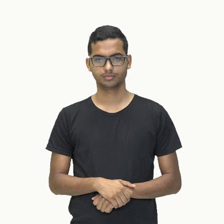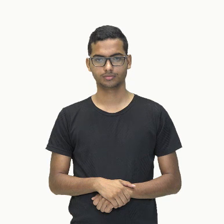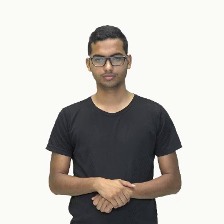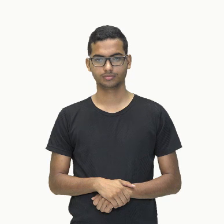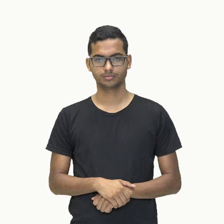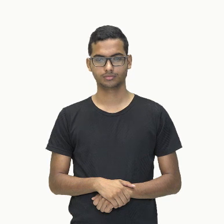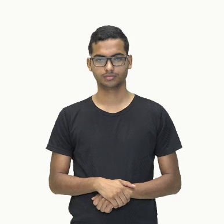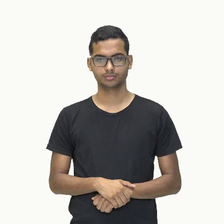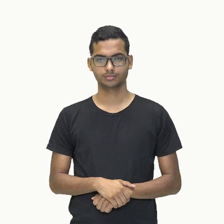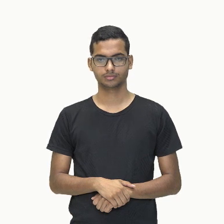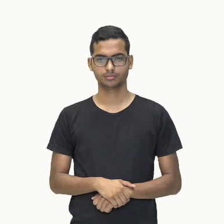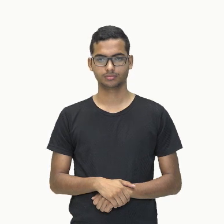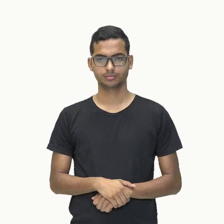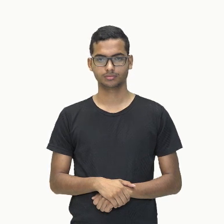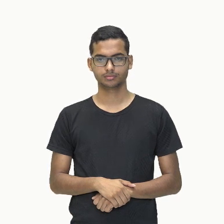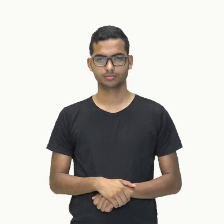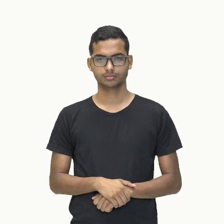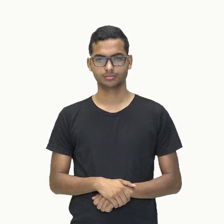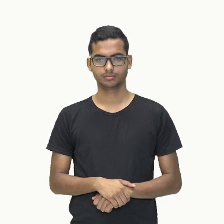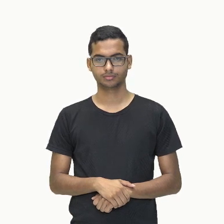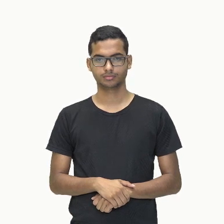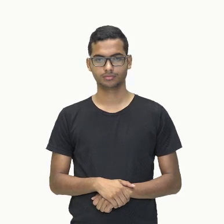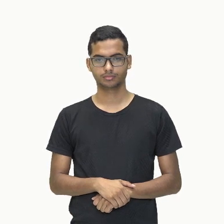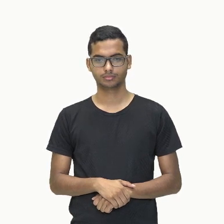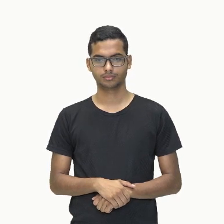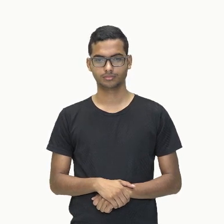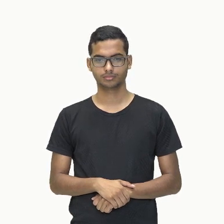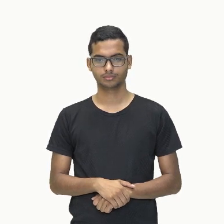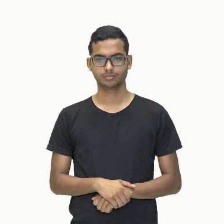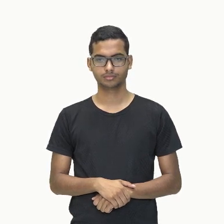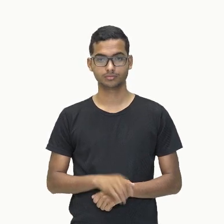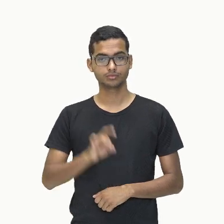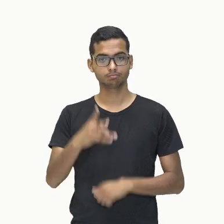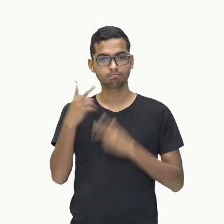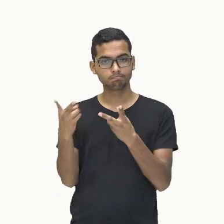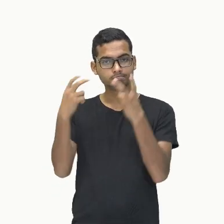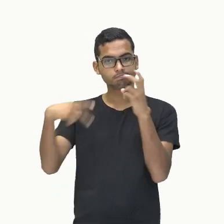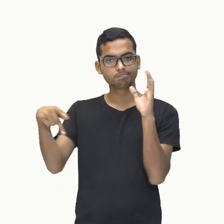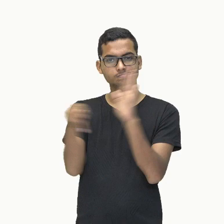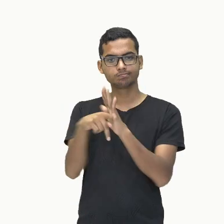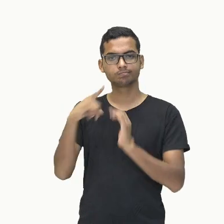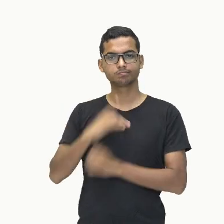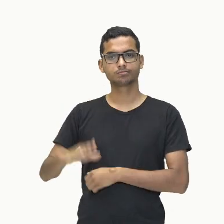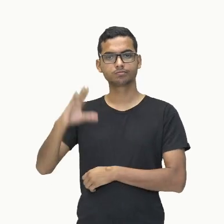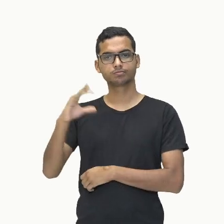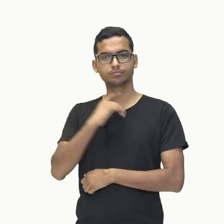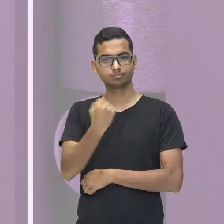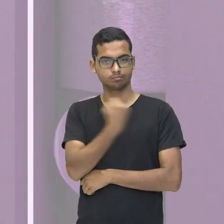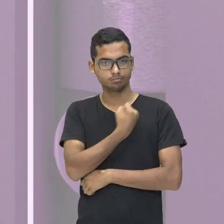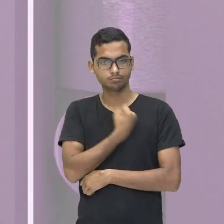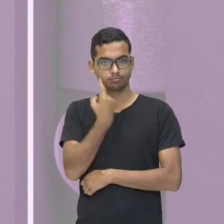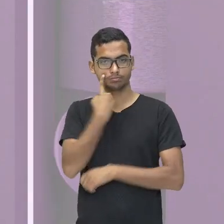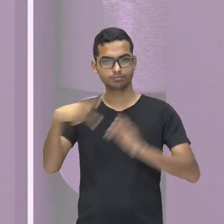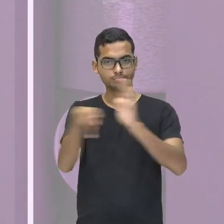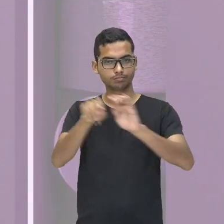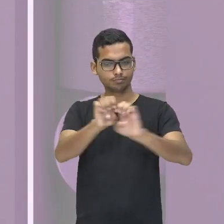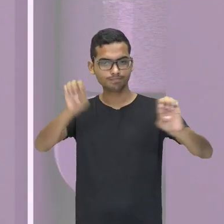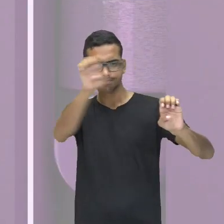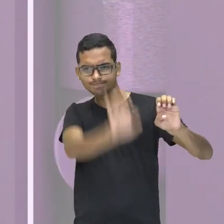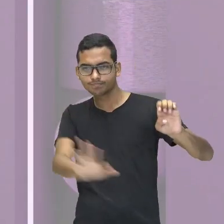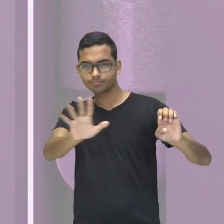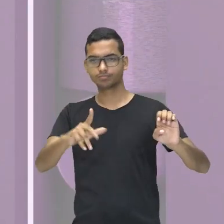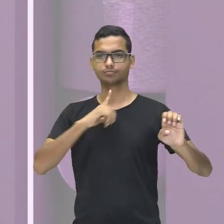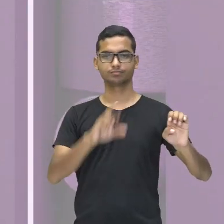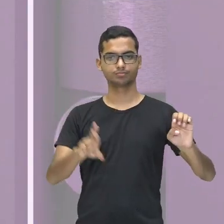precisa apenas identificar aí os coeficientes na equação geral da